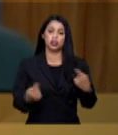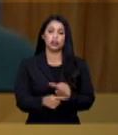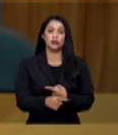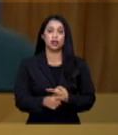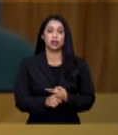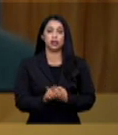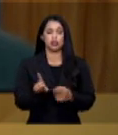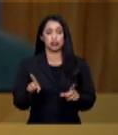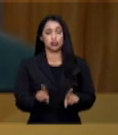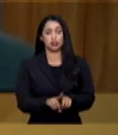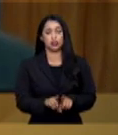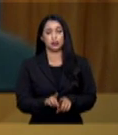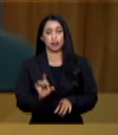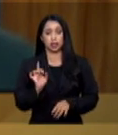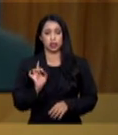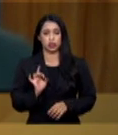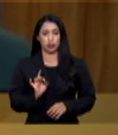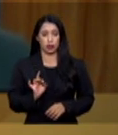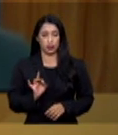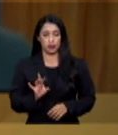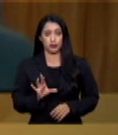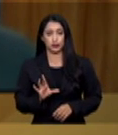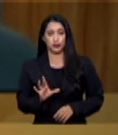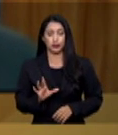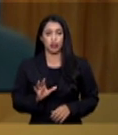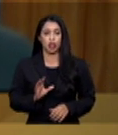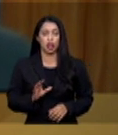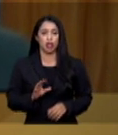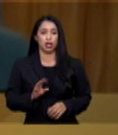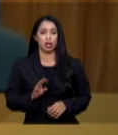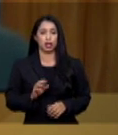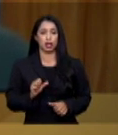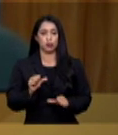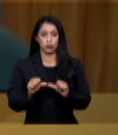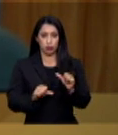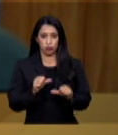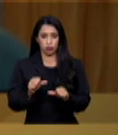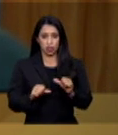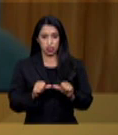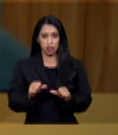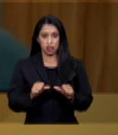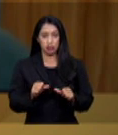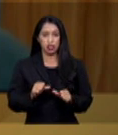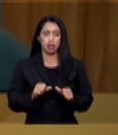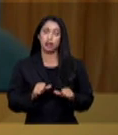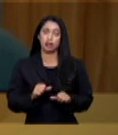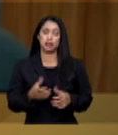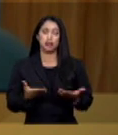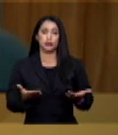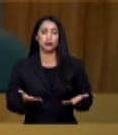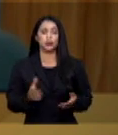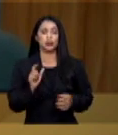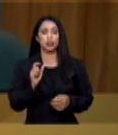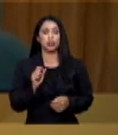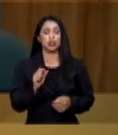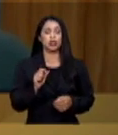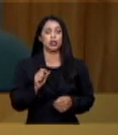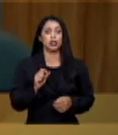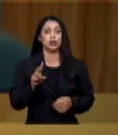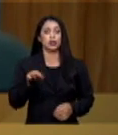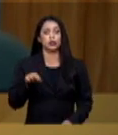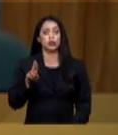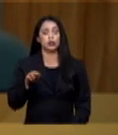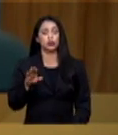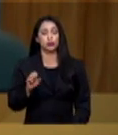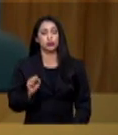diz apenas com relação a modulação dos efeitos no que tange ao ministro Nunes Marques e agora ao